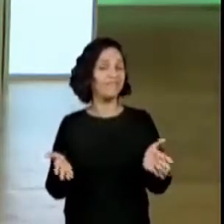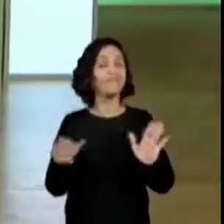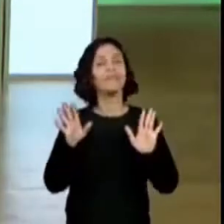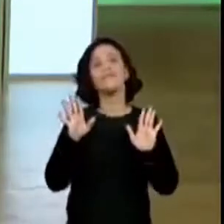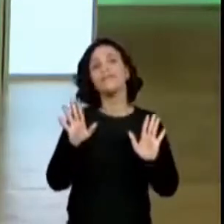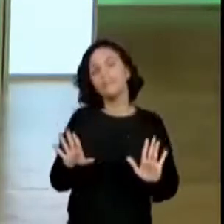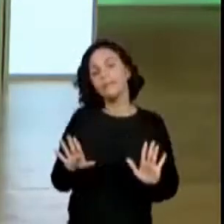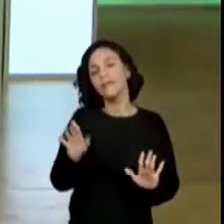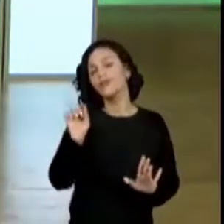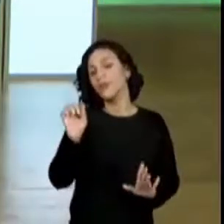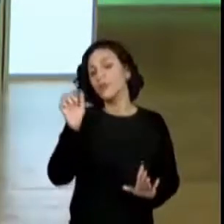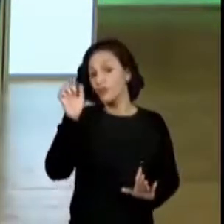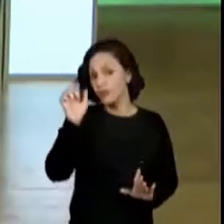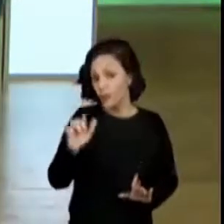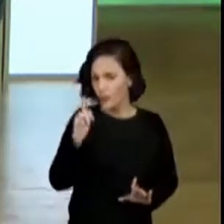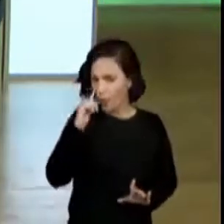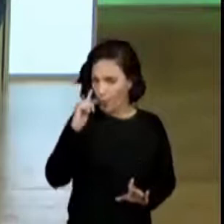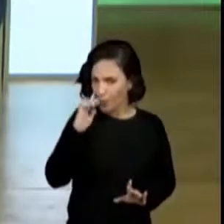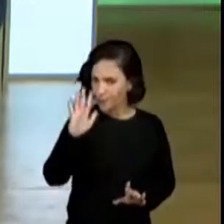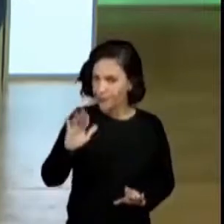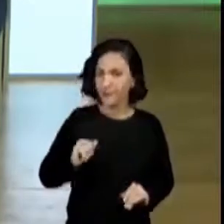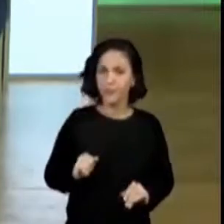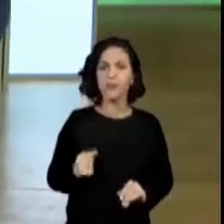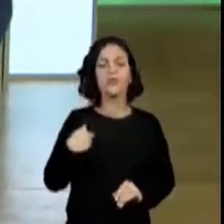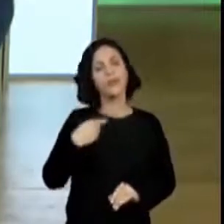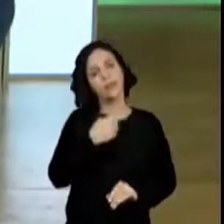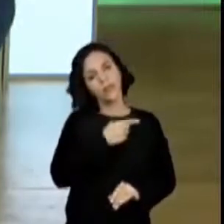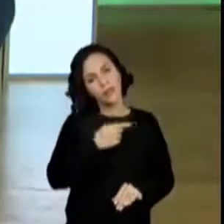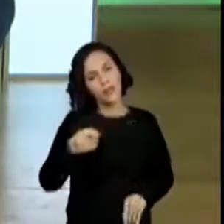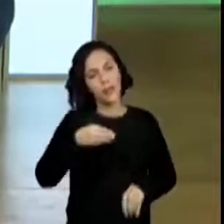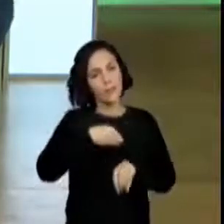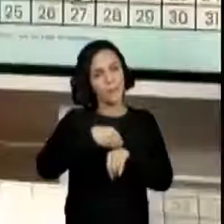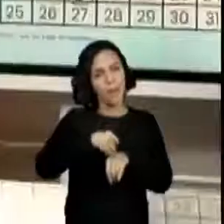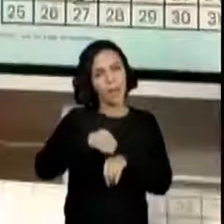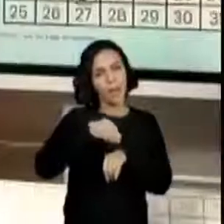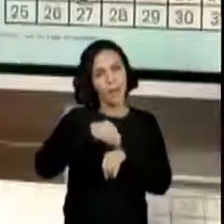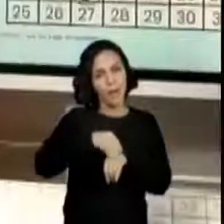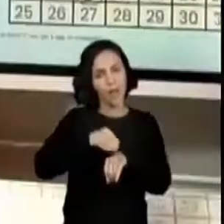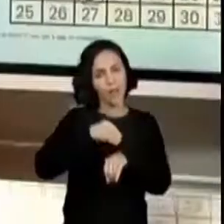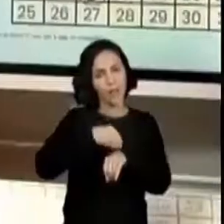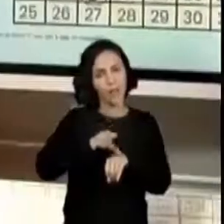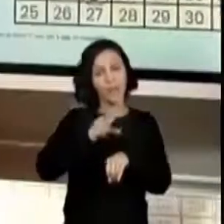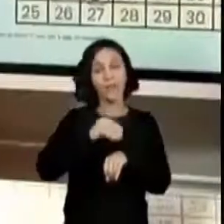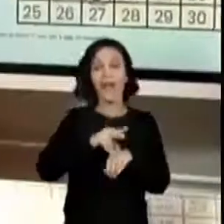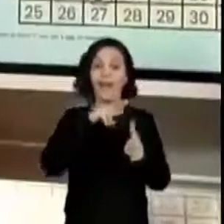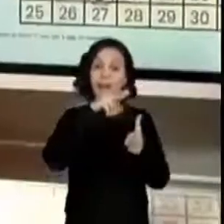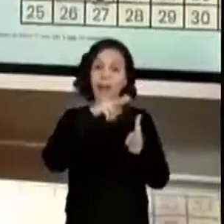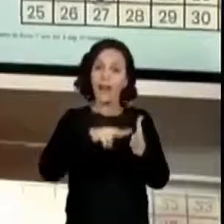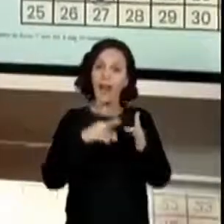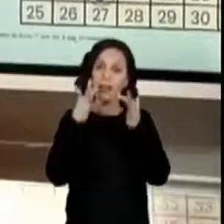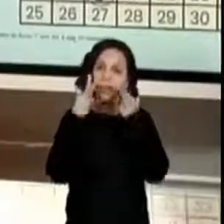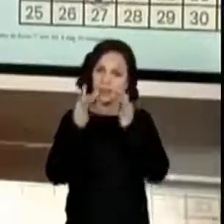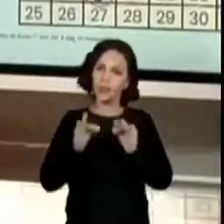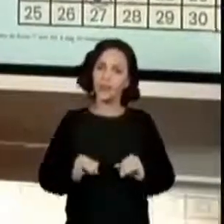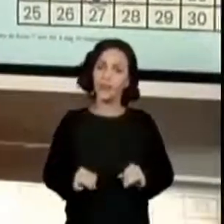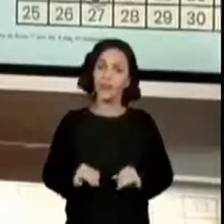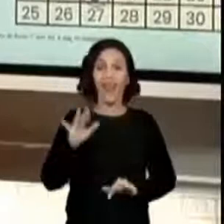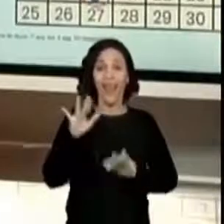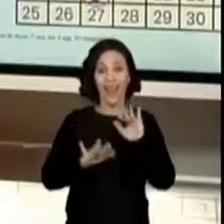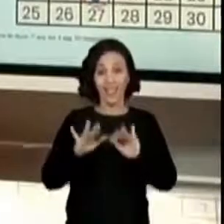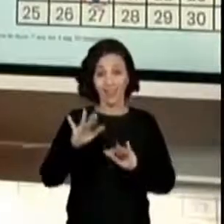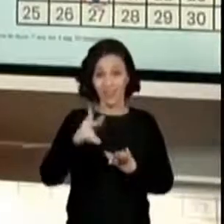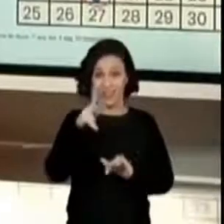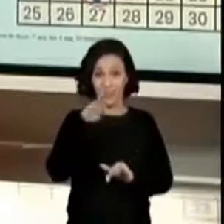de novo. A gente vem falando a semana inteira. Leiam com atenção. Às vezes, o que você